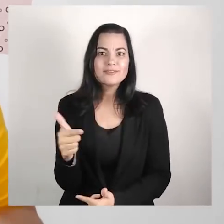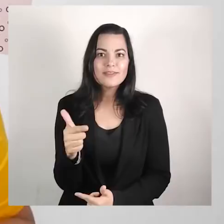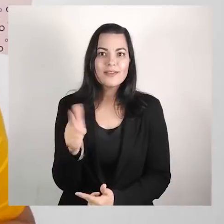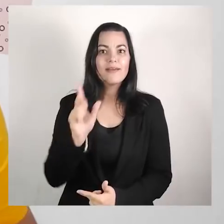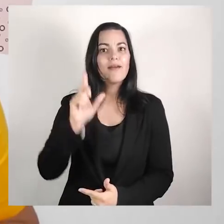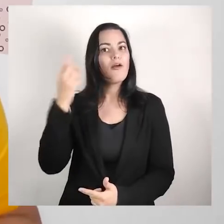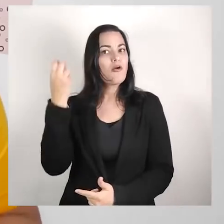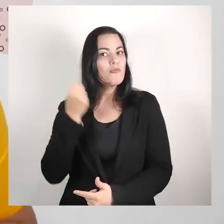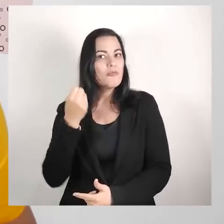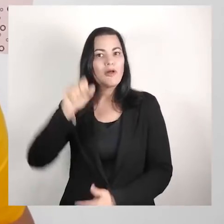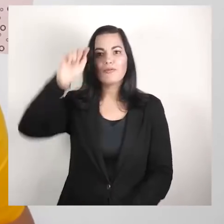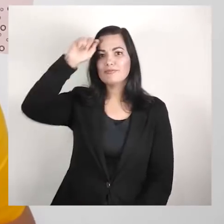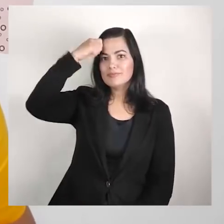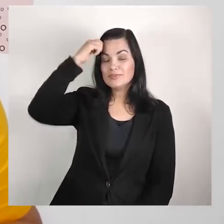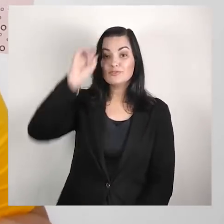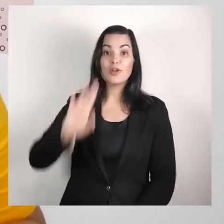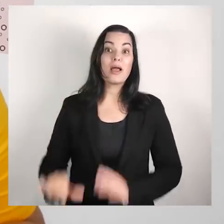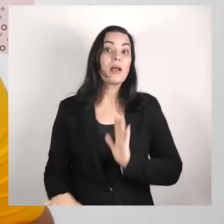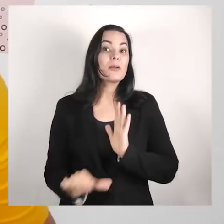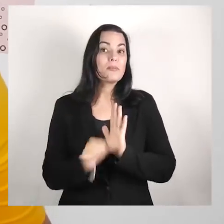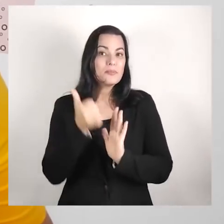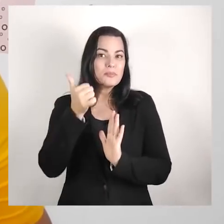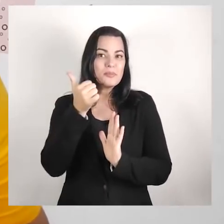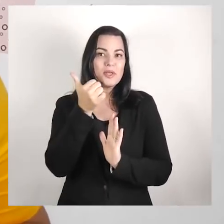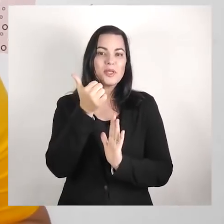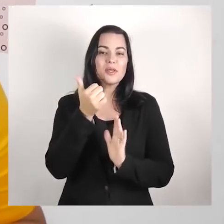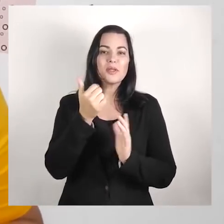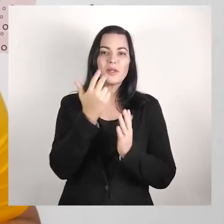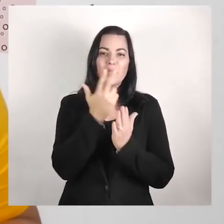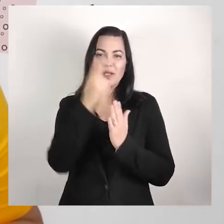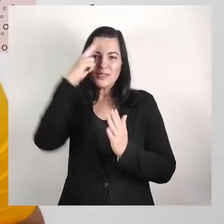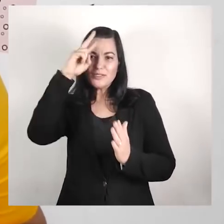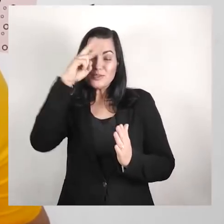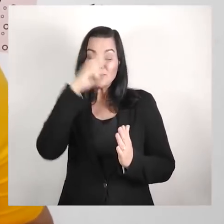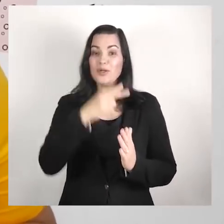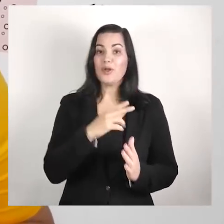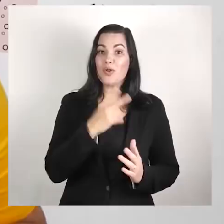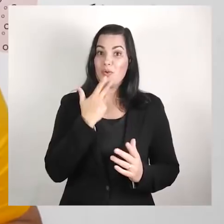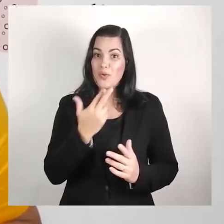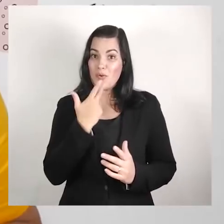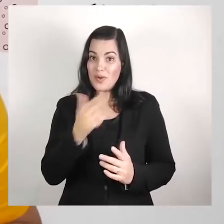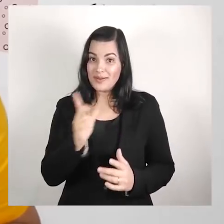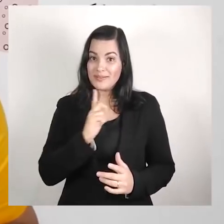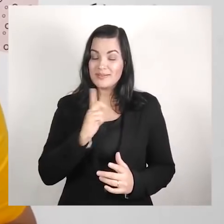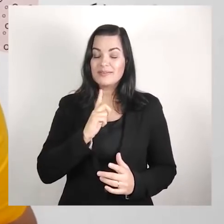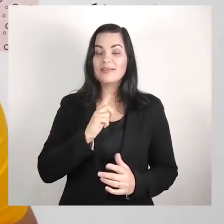A primeira história em quadrinhos colorida, ela foi criada no ano de